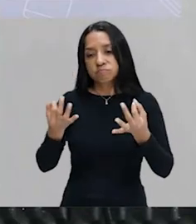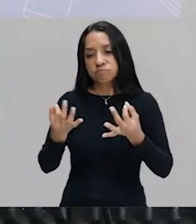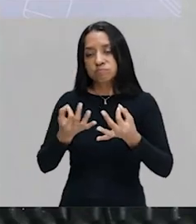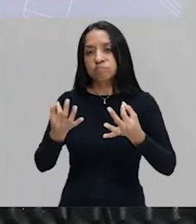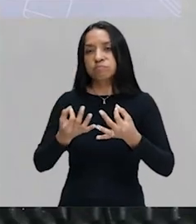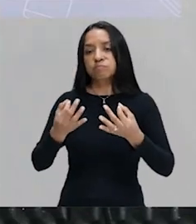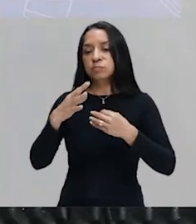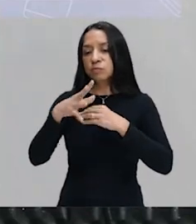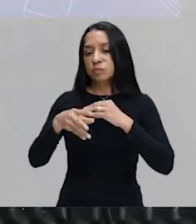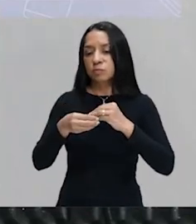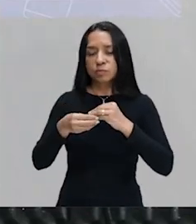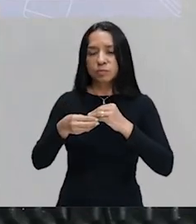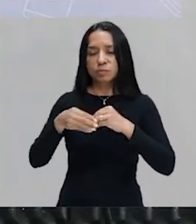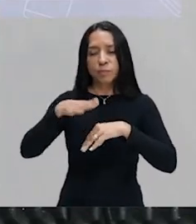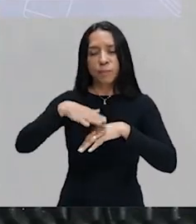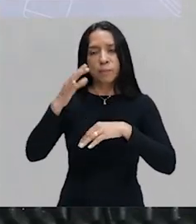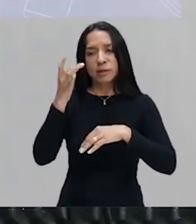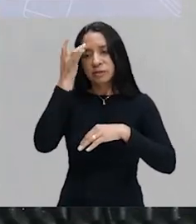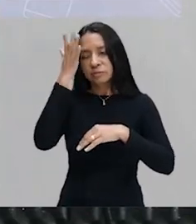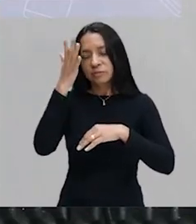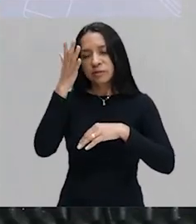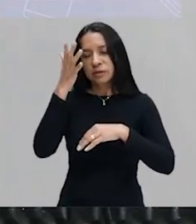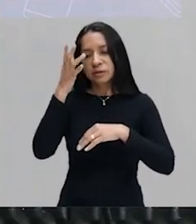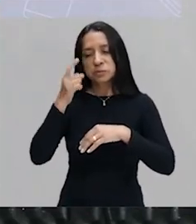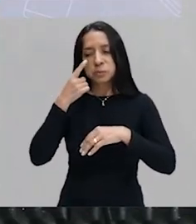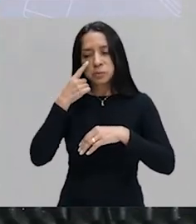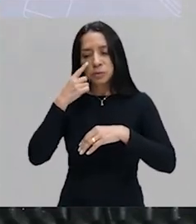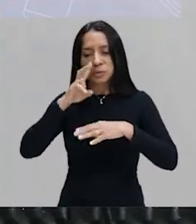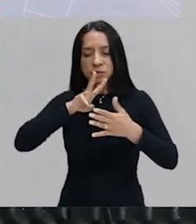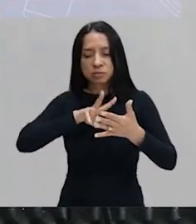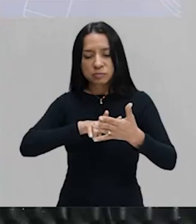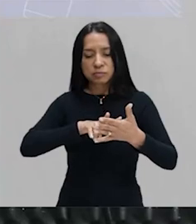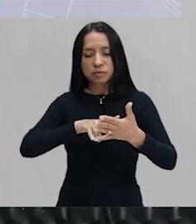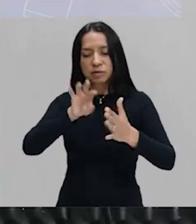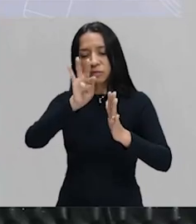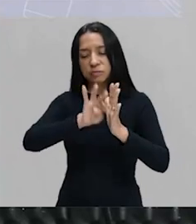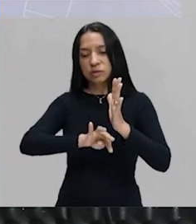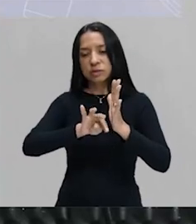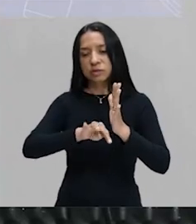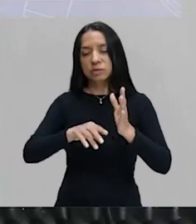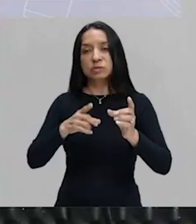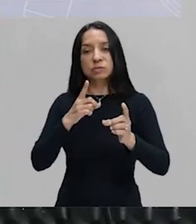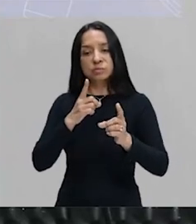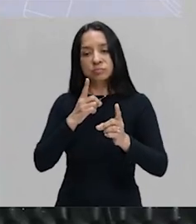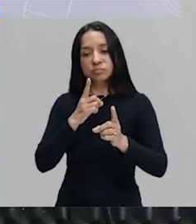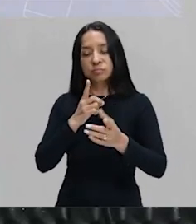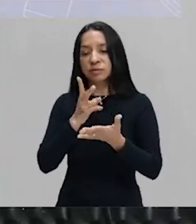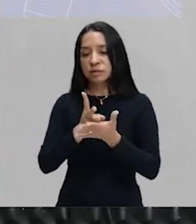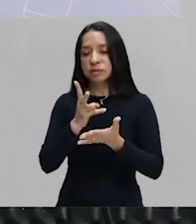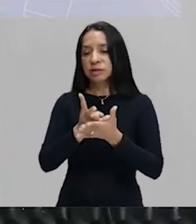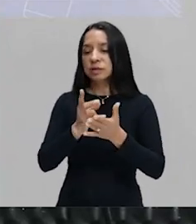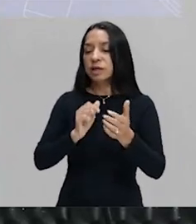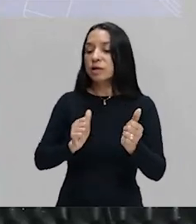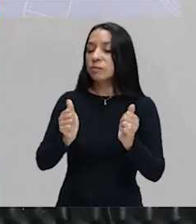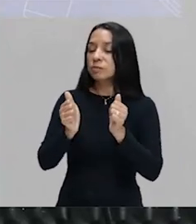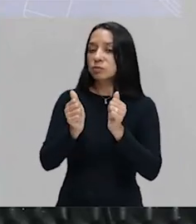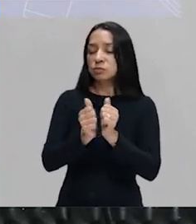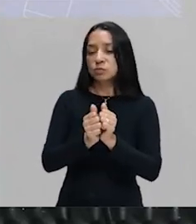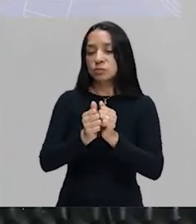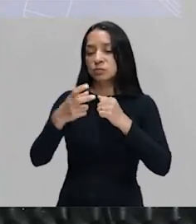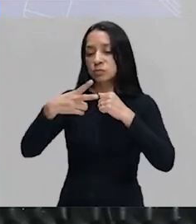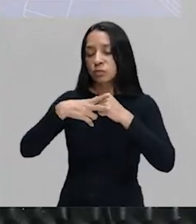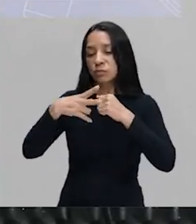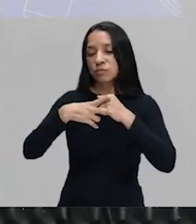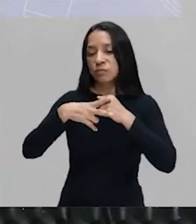Então, esse é o mais fácil de vocês detectarem no texto. Ele estará sempre acompanhado de um verbo auxiliar, que geralmente é o